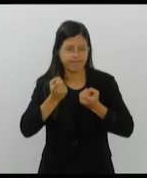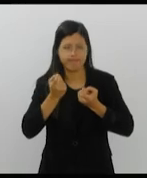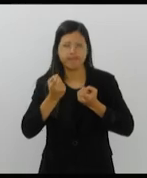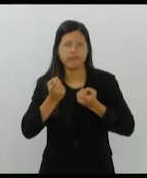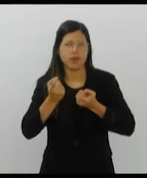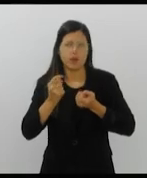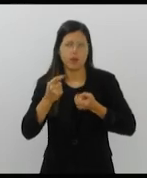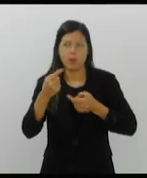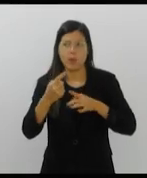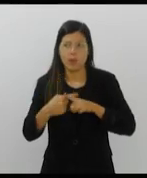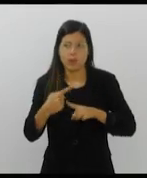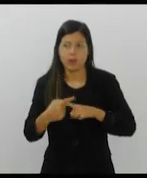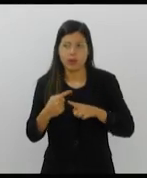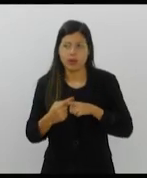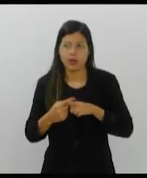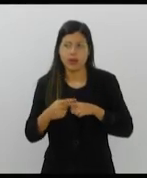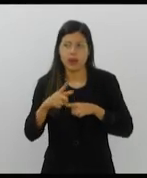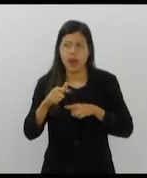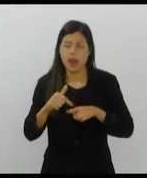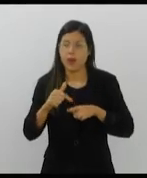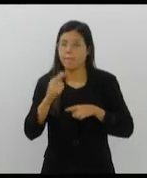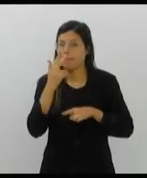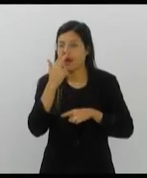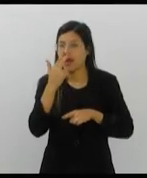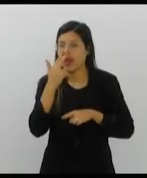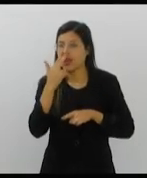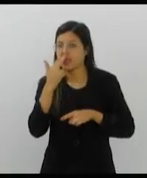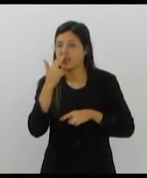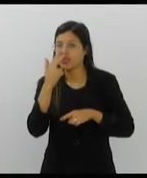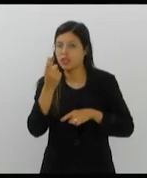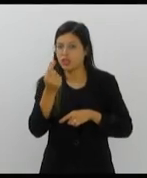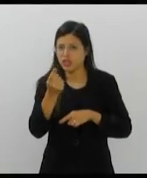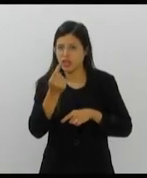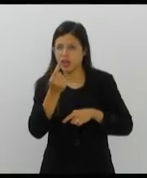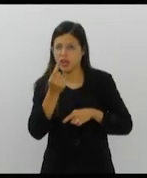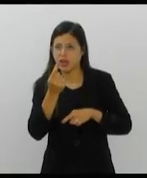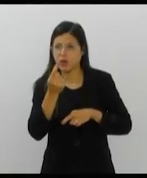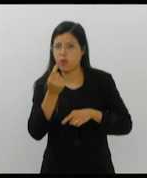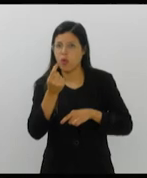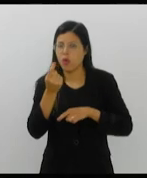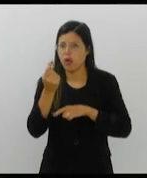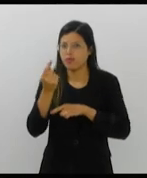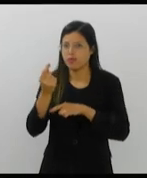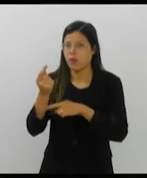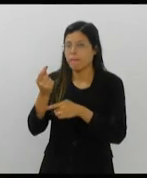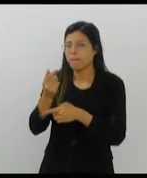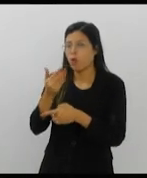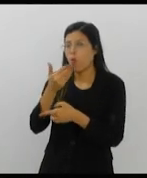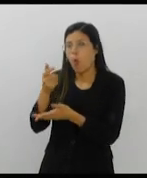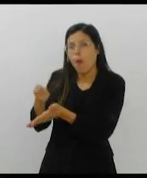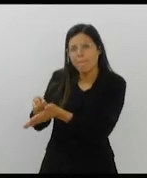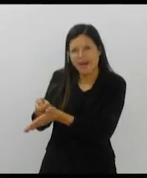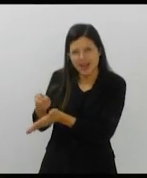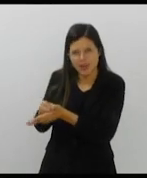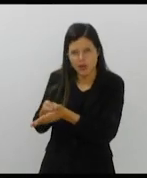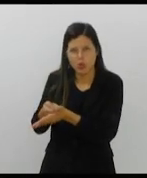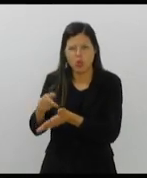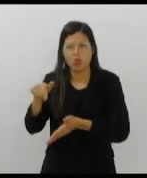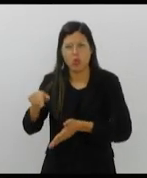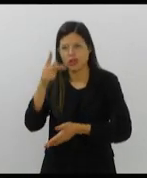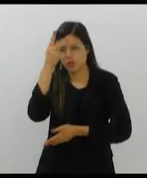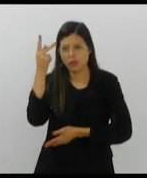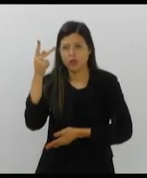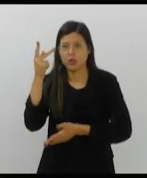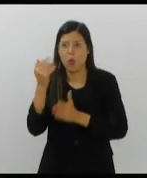que diz respeito ao repasse indevido para o consumidor de aumento nos custos